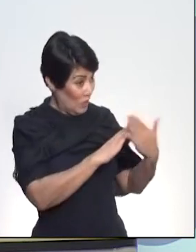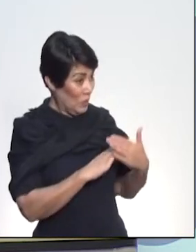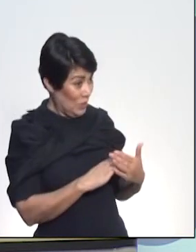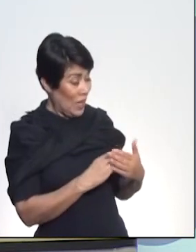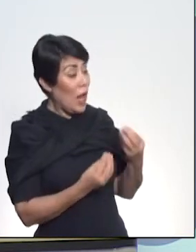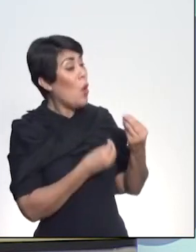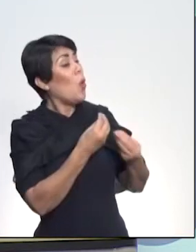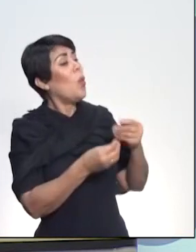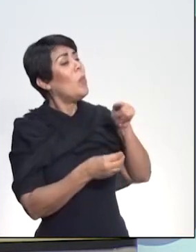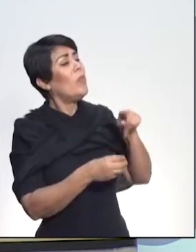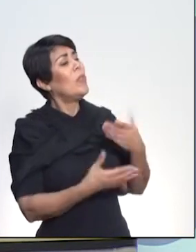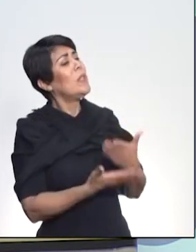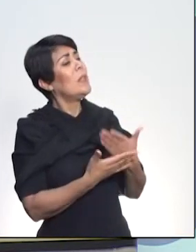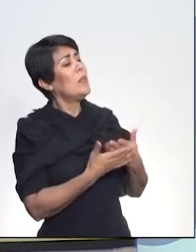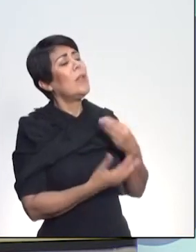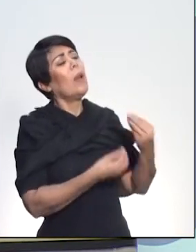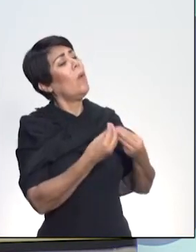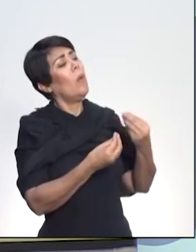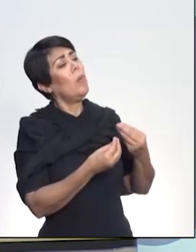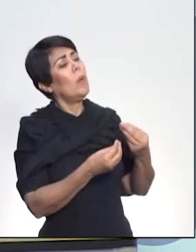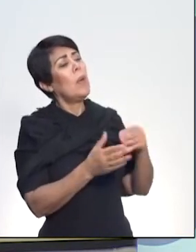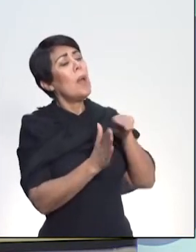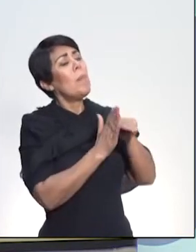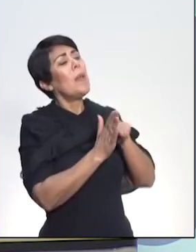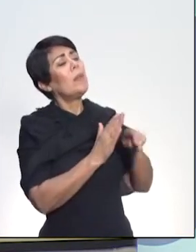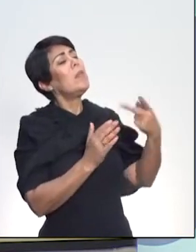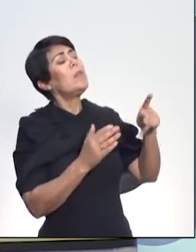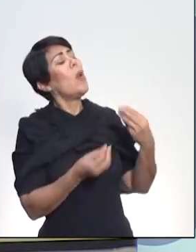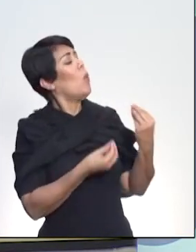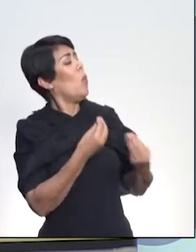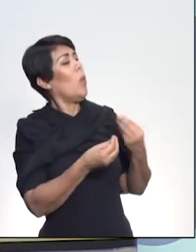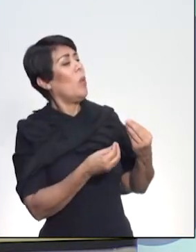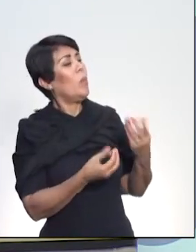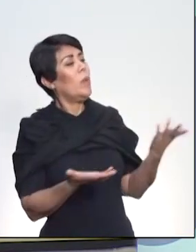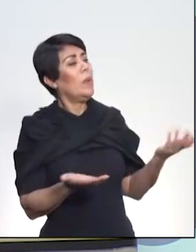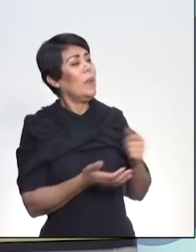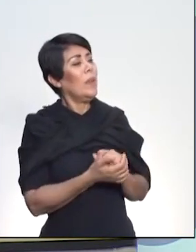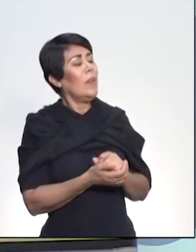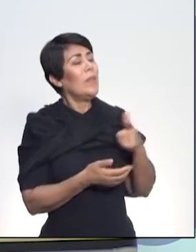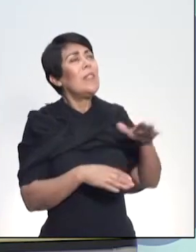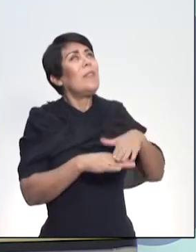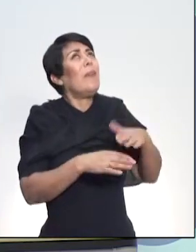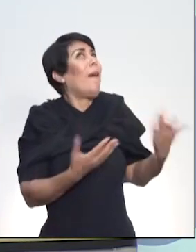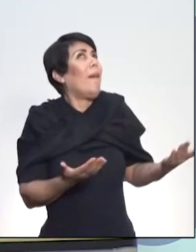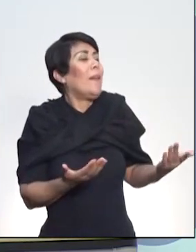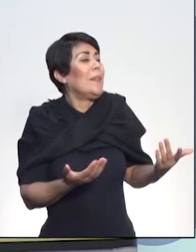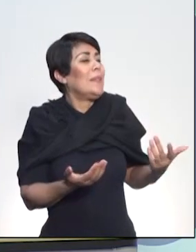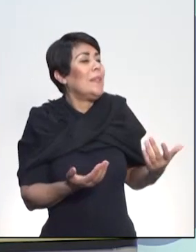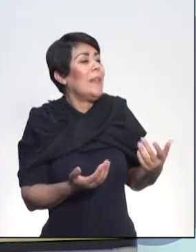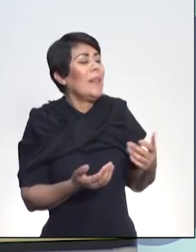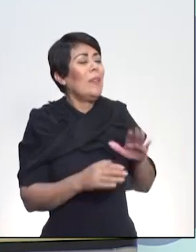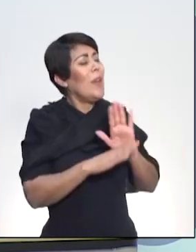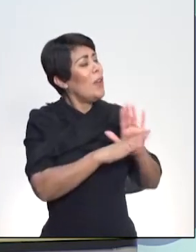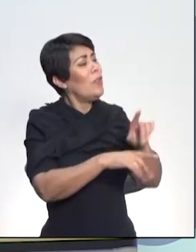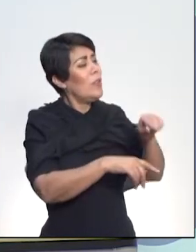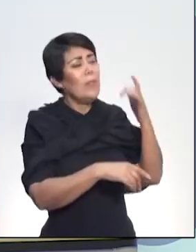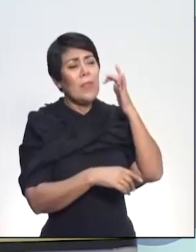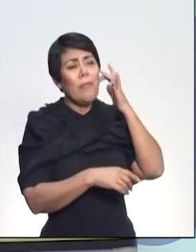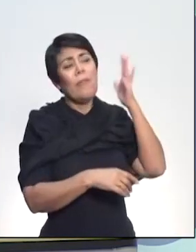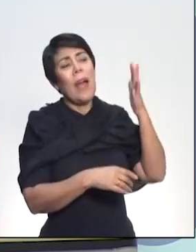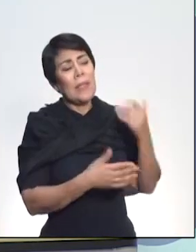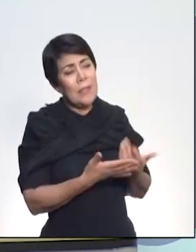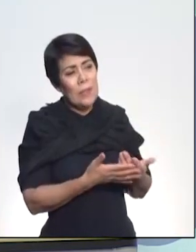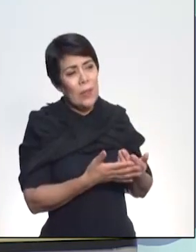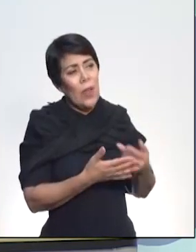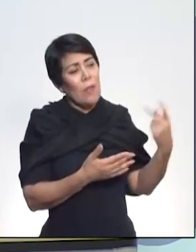você se dedica aos seus estudos, qual é a sua metodologia, o que você faz assim que torna mais fácil o seu estudo? Você